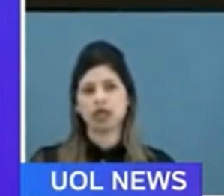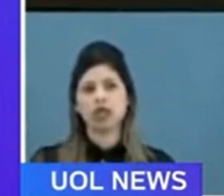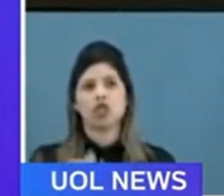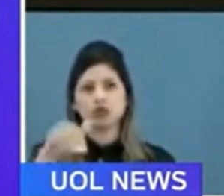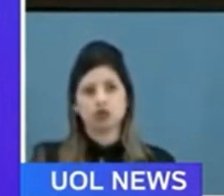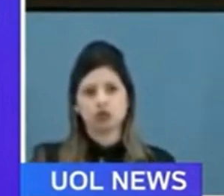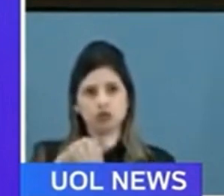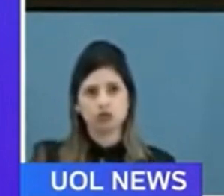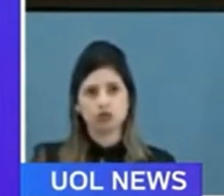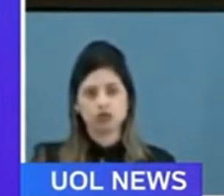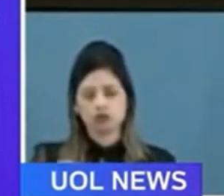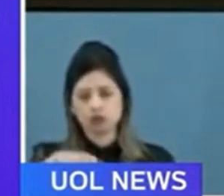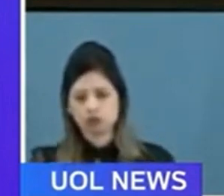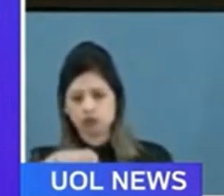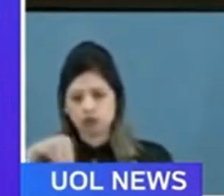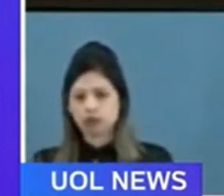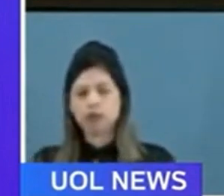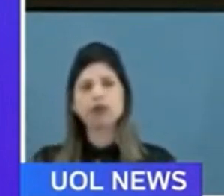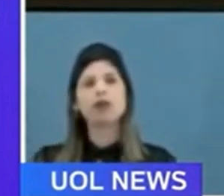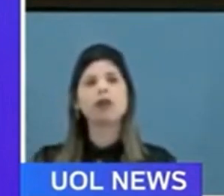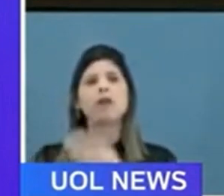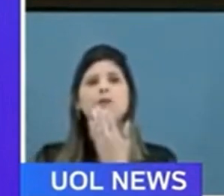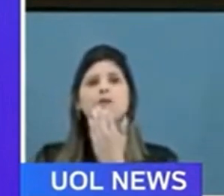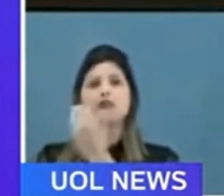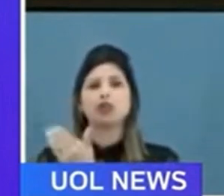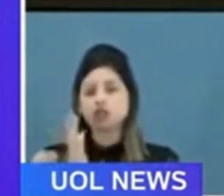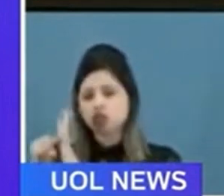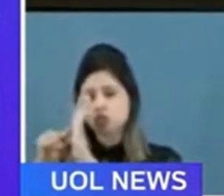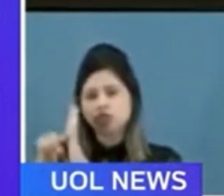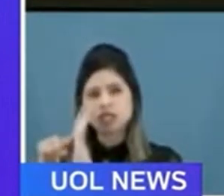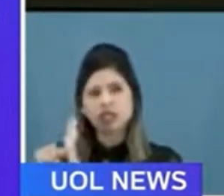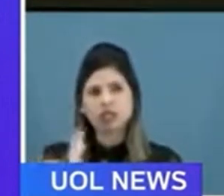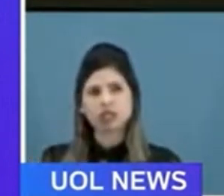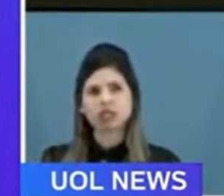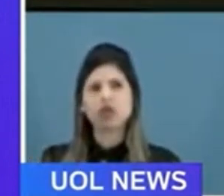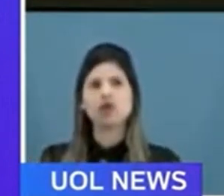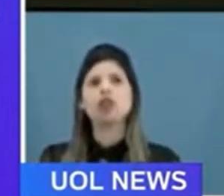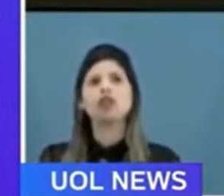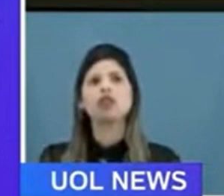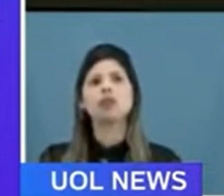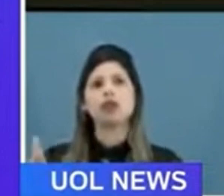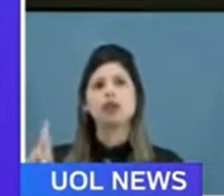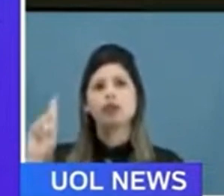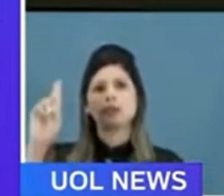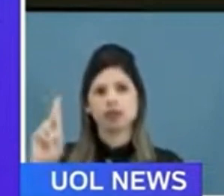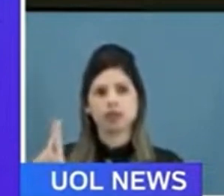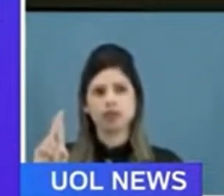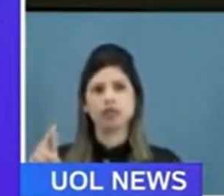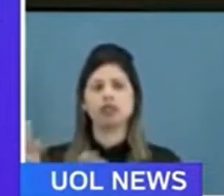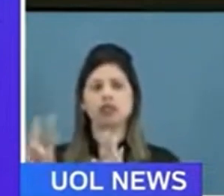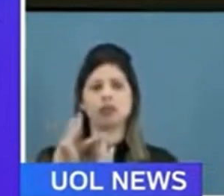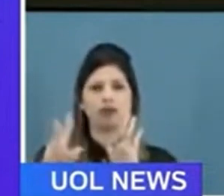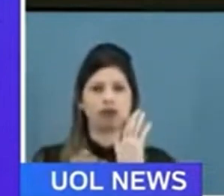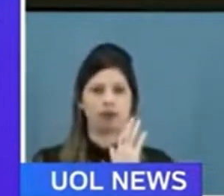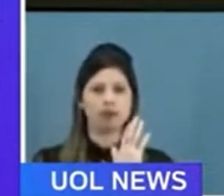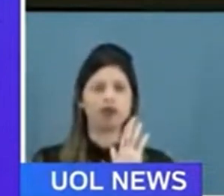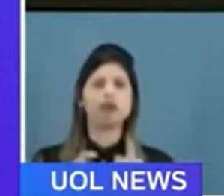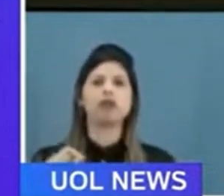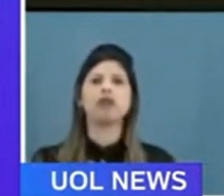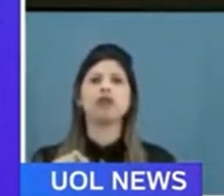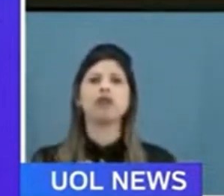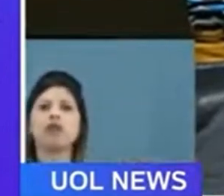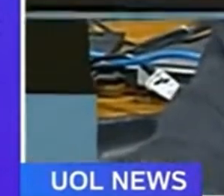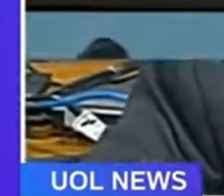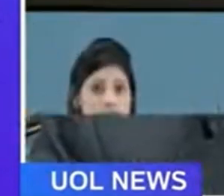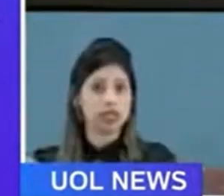espionagem né que foi justamente o que a polícia federal eh disse ter feito e a polícia federal foi muito cuidadosa né